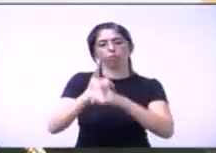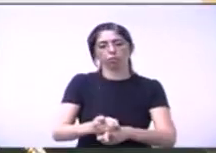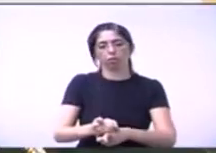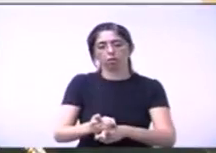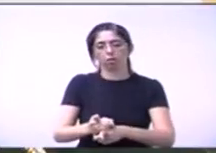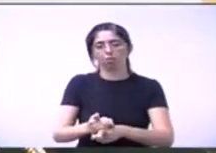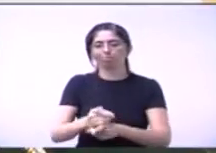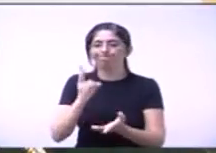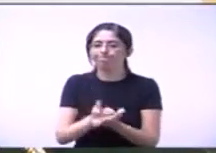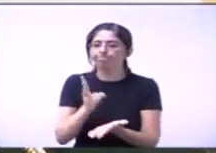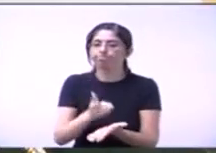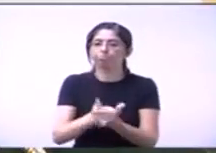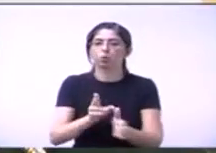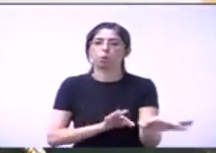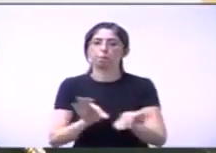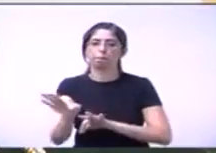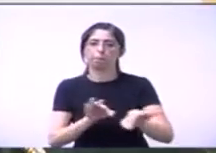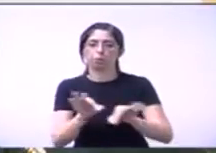continue vivo.